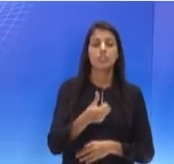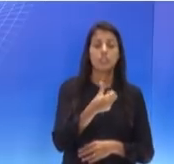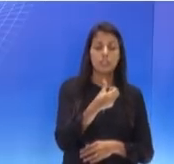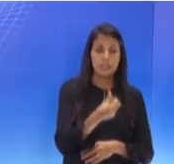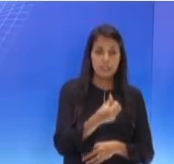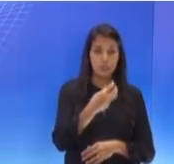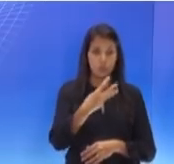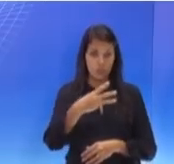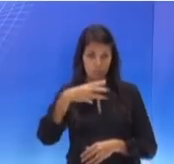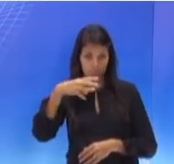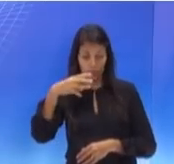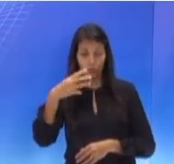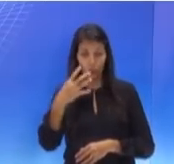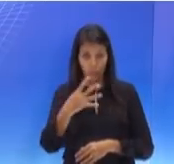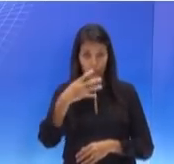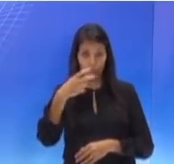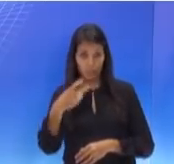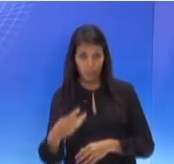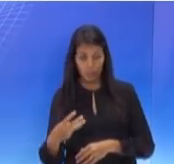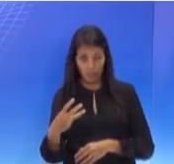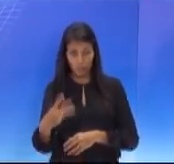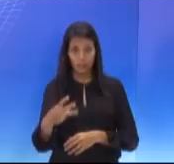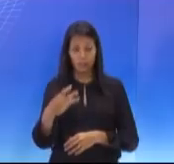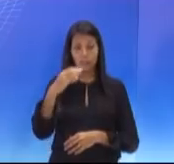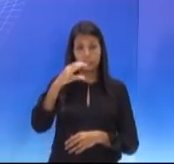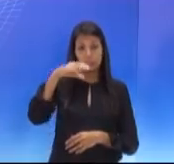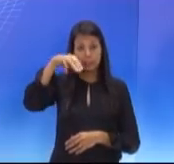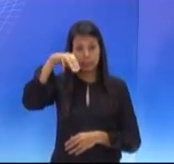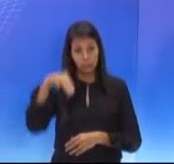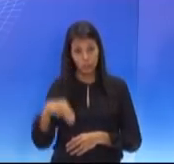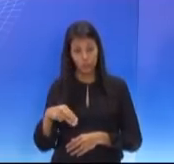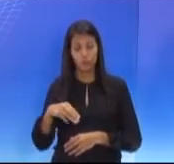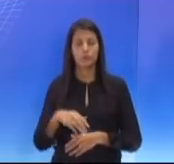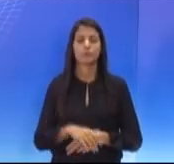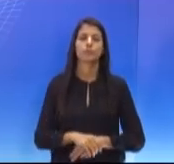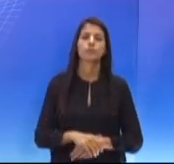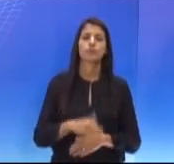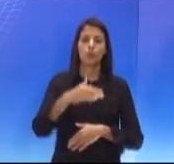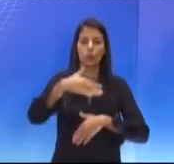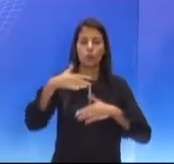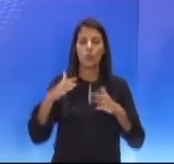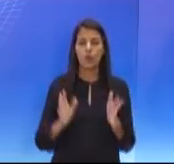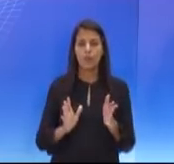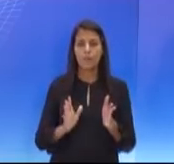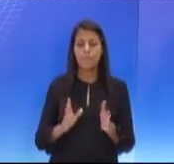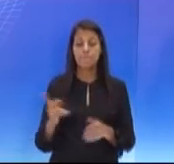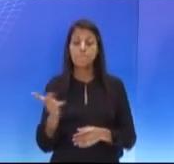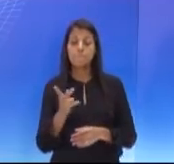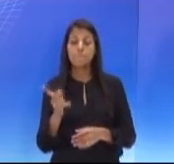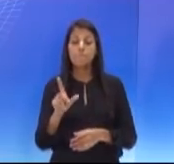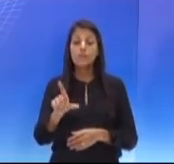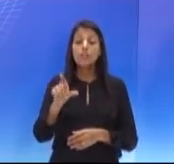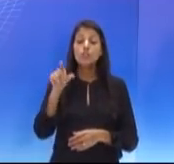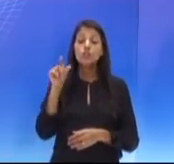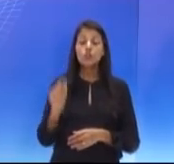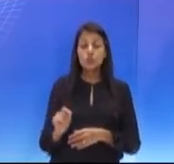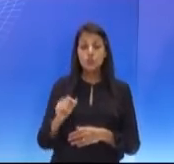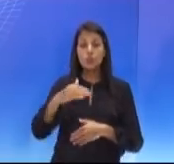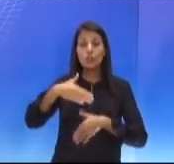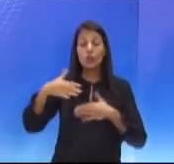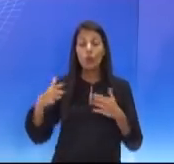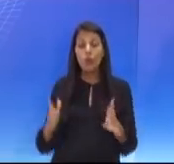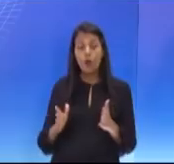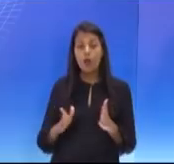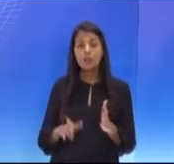cúbicos. Lembrando que o casal tem que escolher a caixa que tenha o menor espaço interno, que sobre o menor